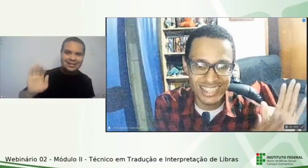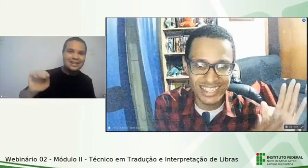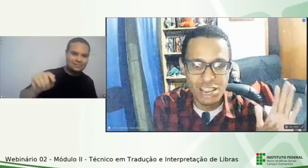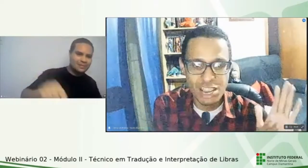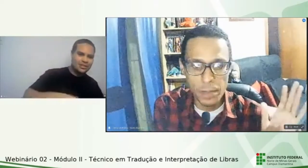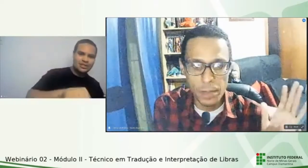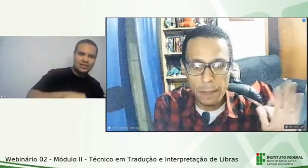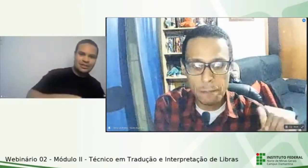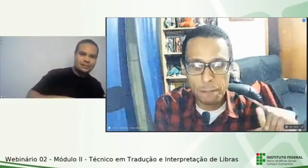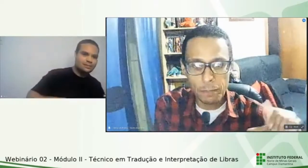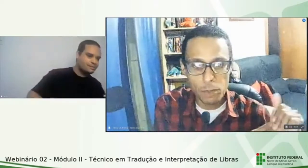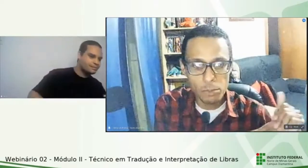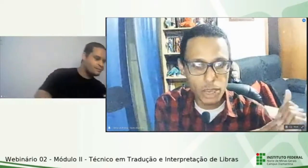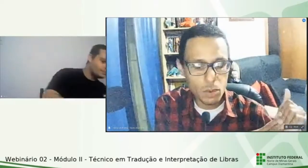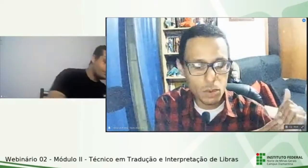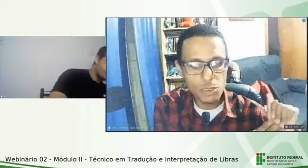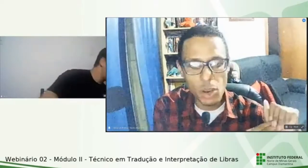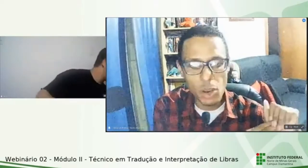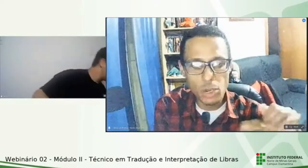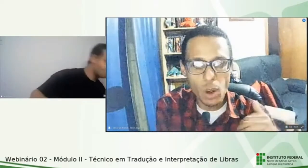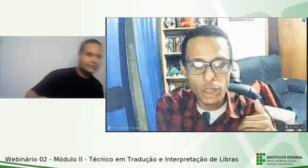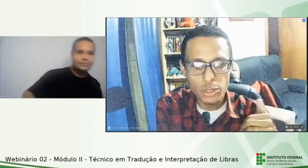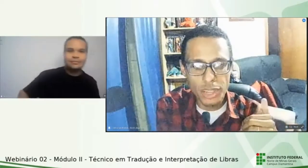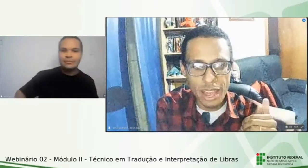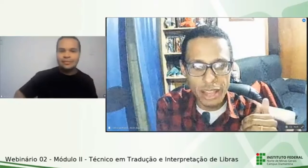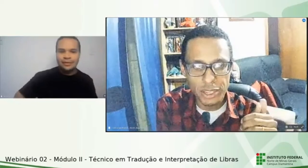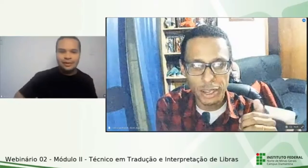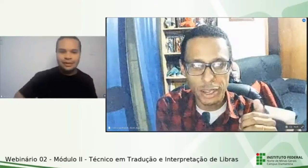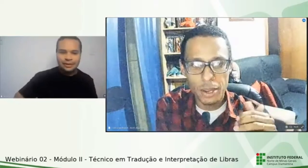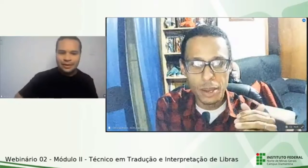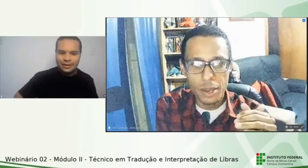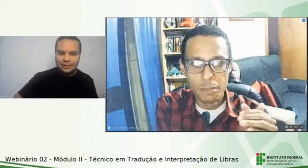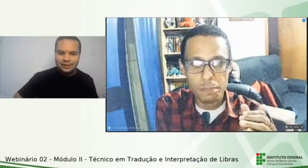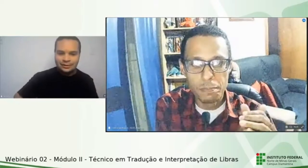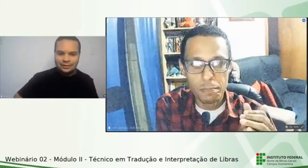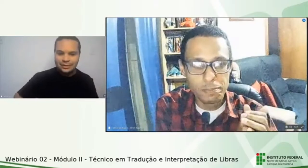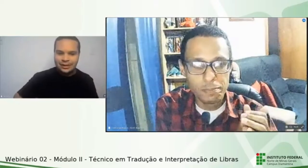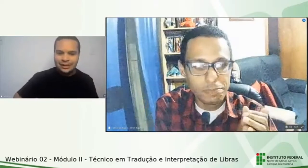diretrizes, né? Porque quando você olha o código de ética,